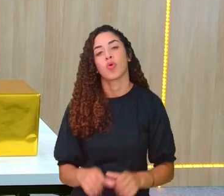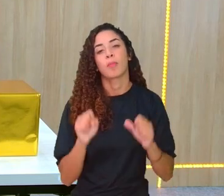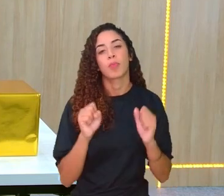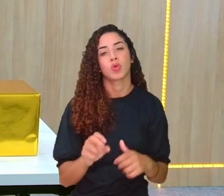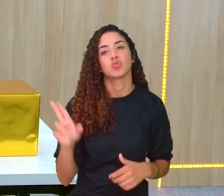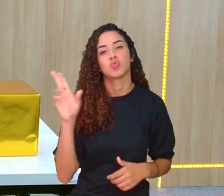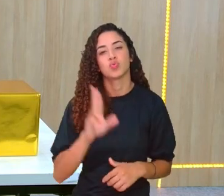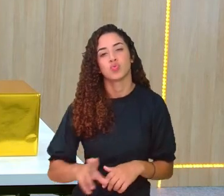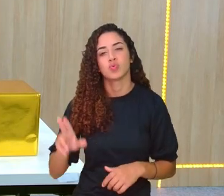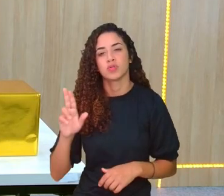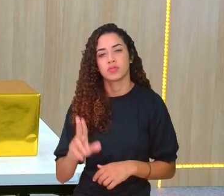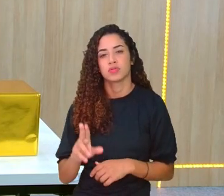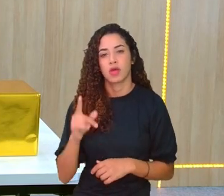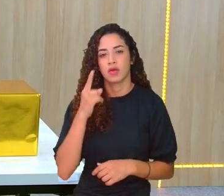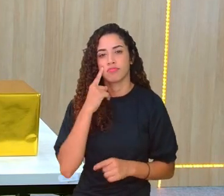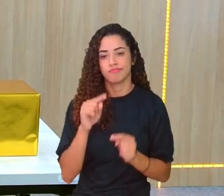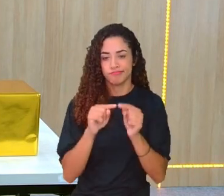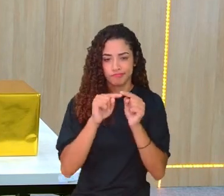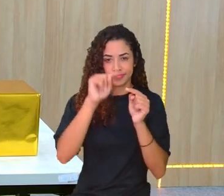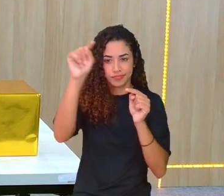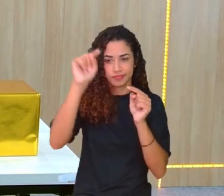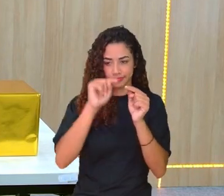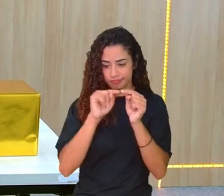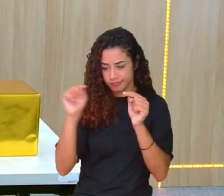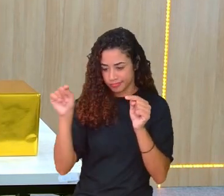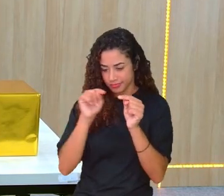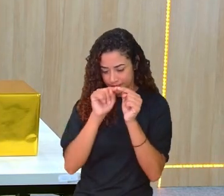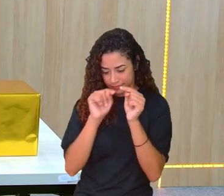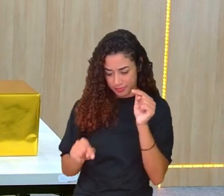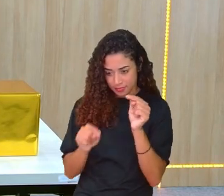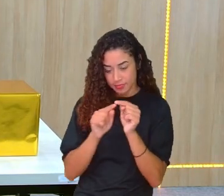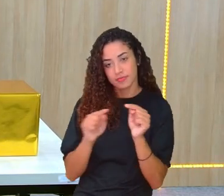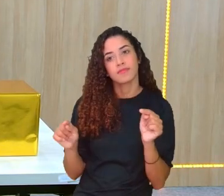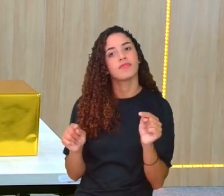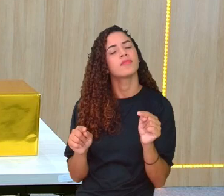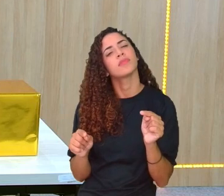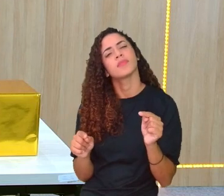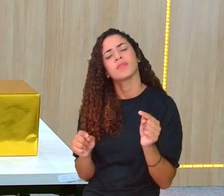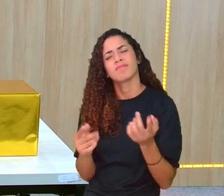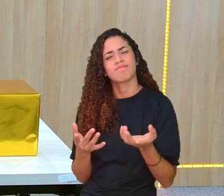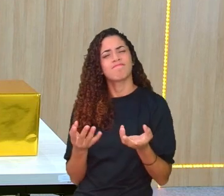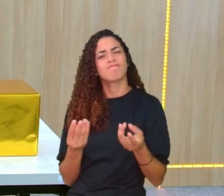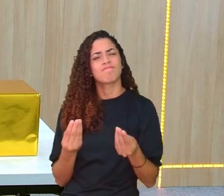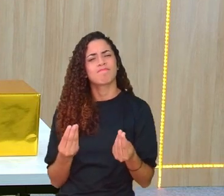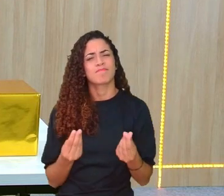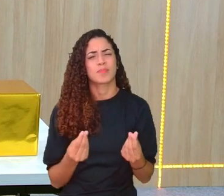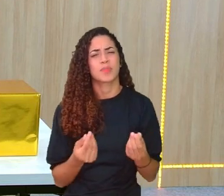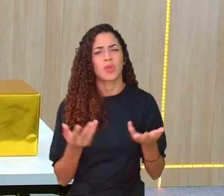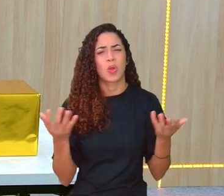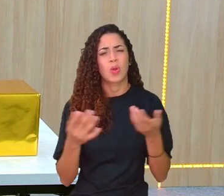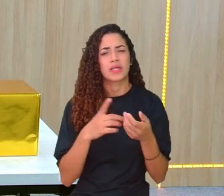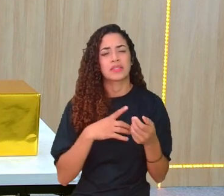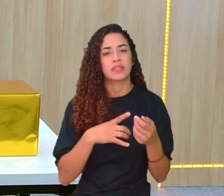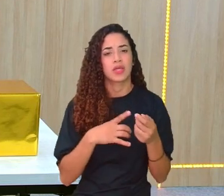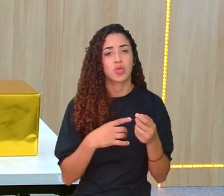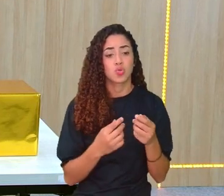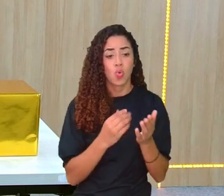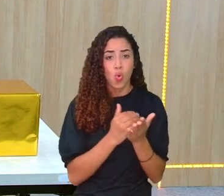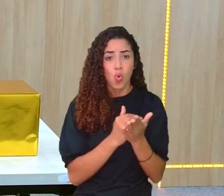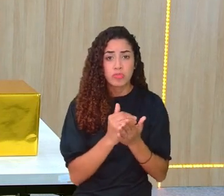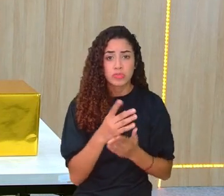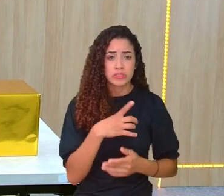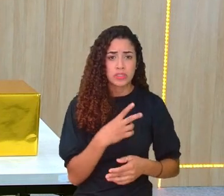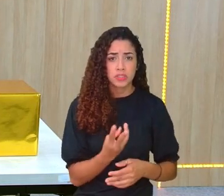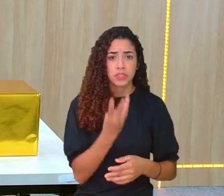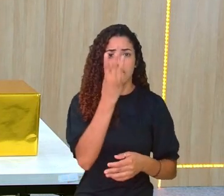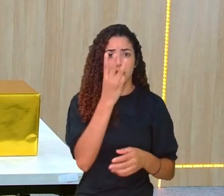essa árvore, né? Eita, professora, mas aí eu tive três aqui no início. Não